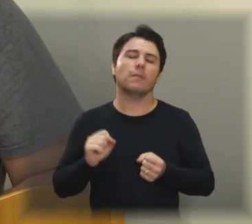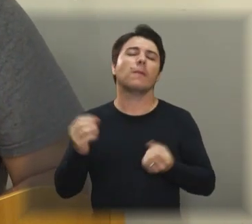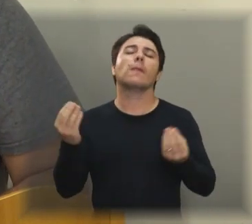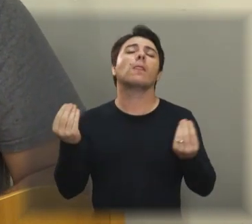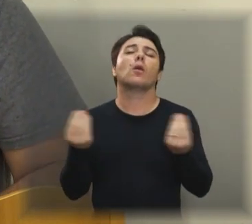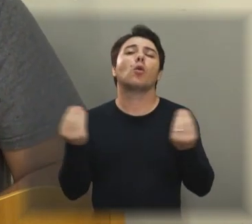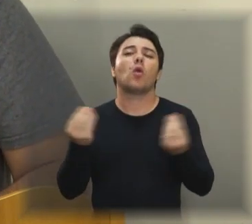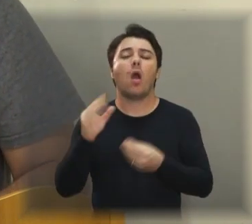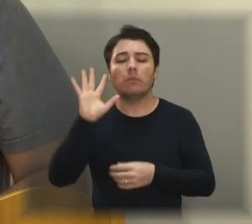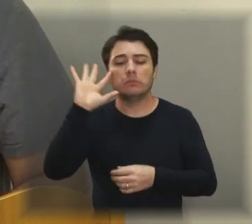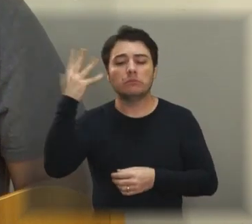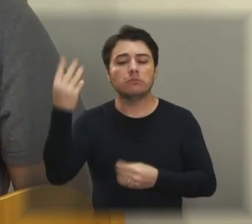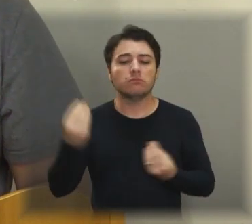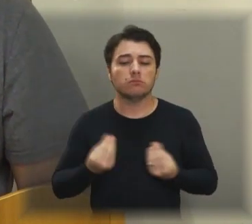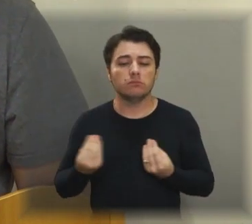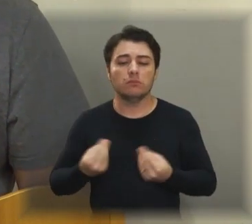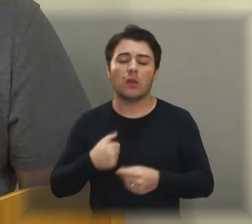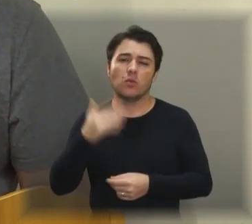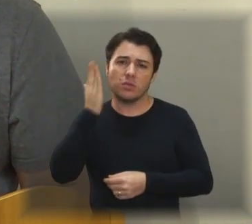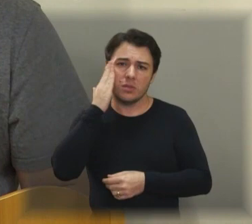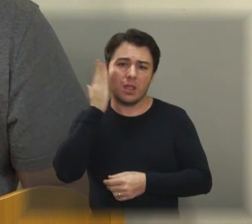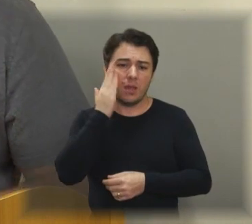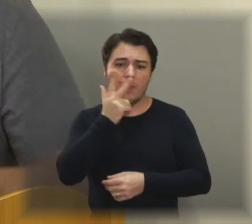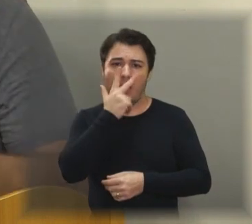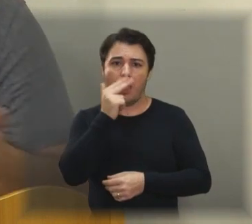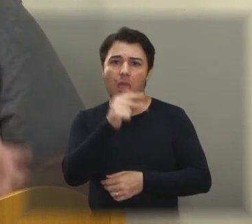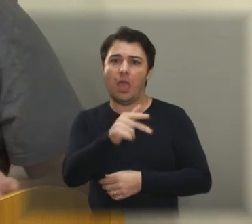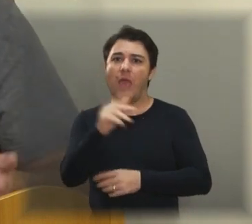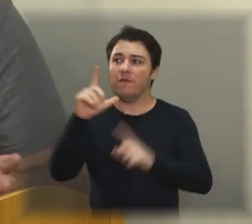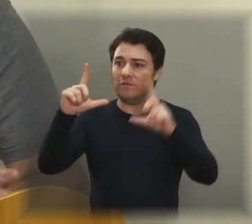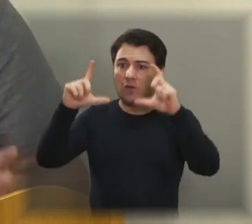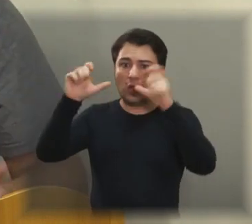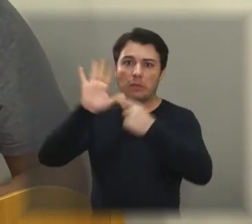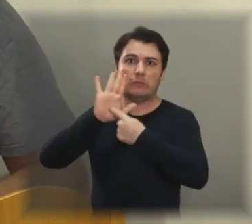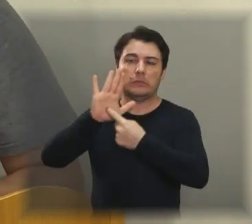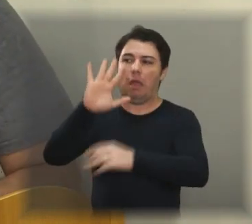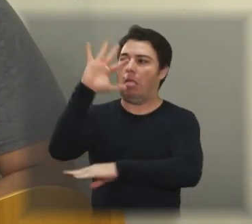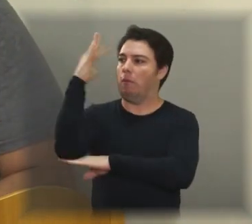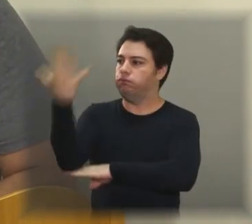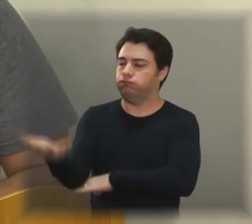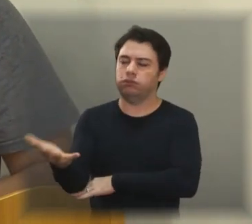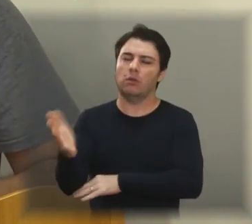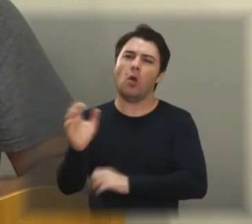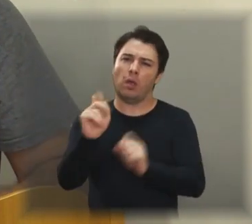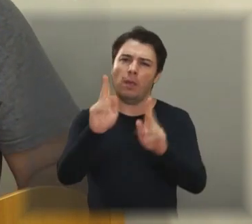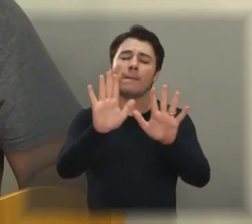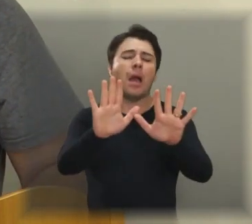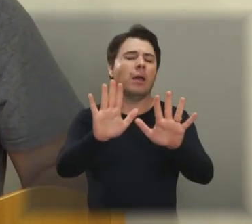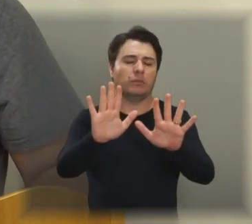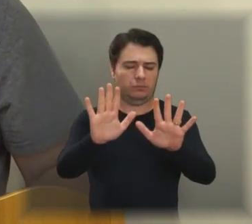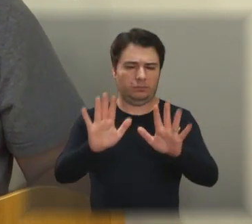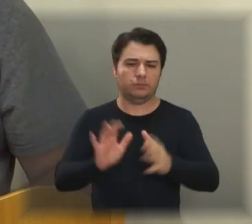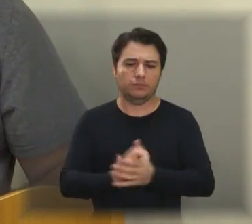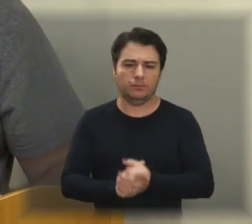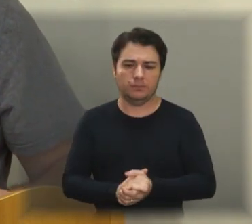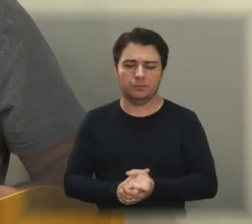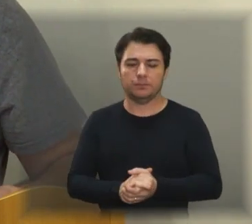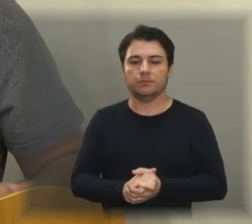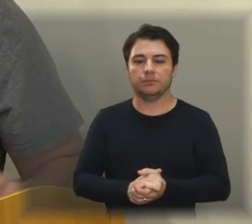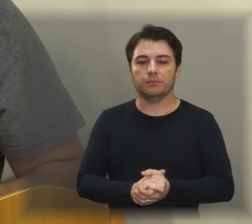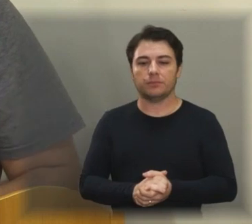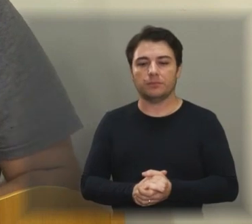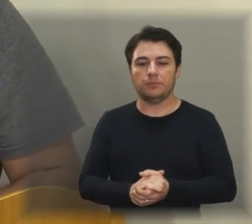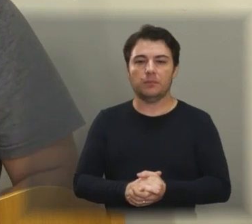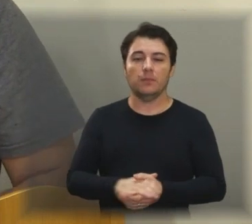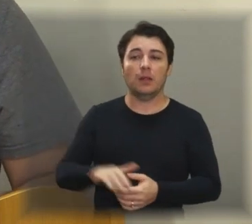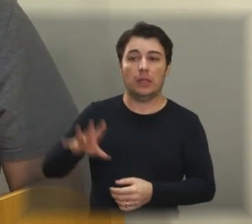resolve né É eu sei que é impactante na foto né quando a gente mostra Tá mas tem um porém deixa olhando